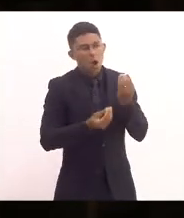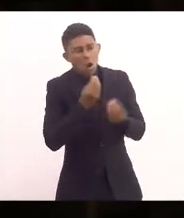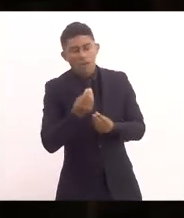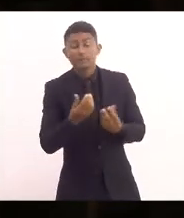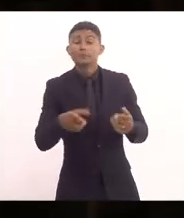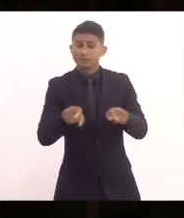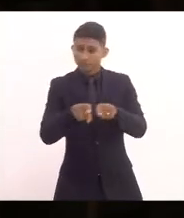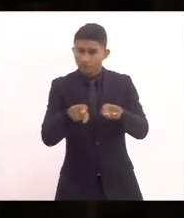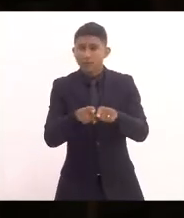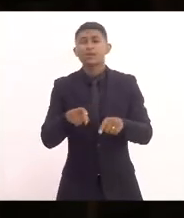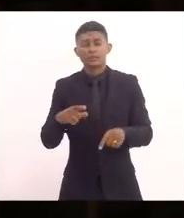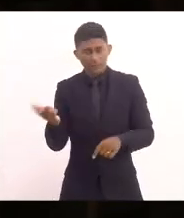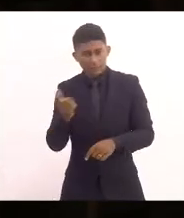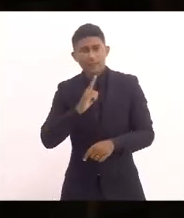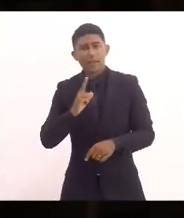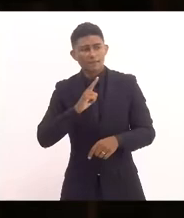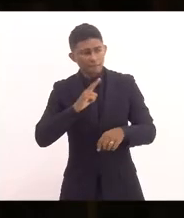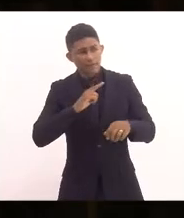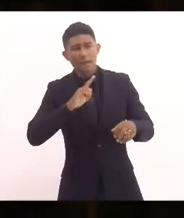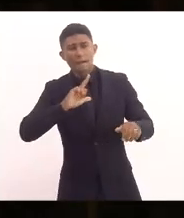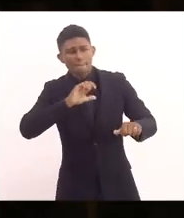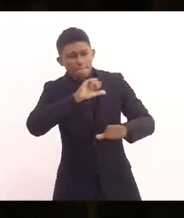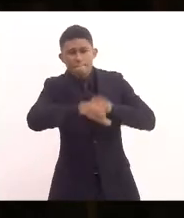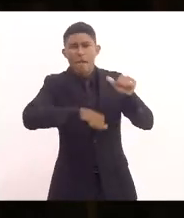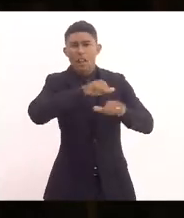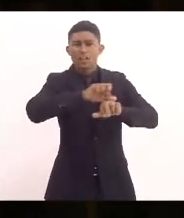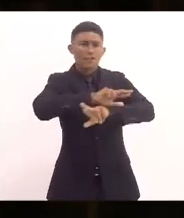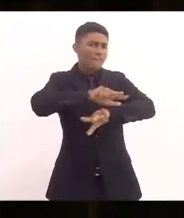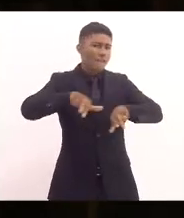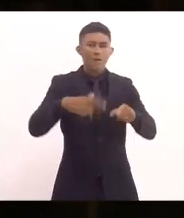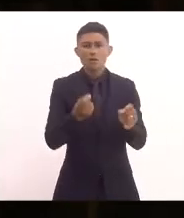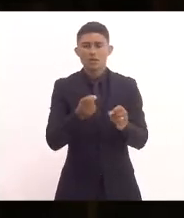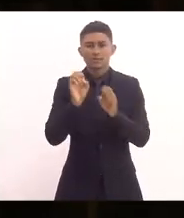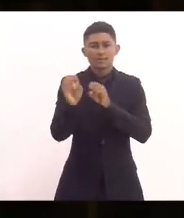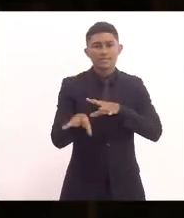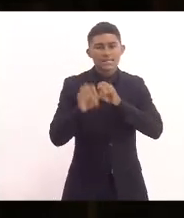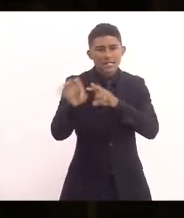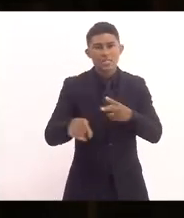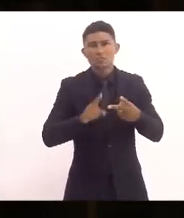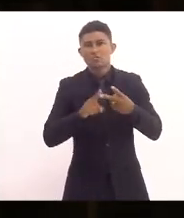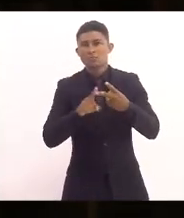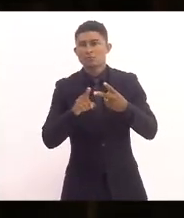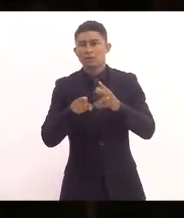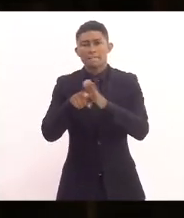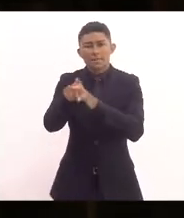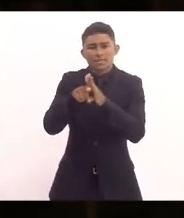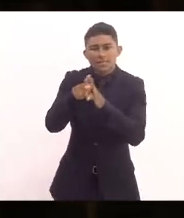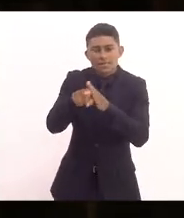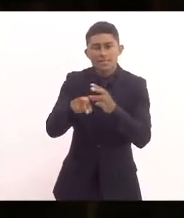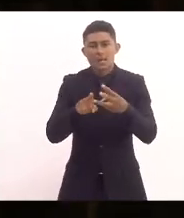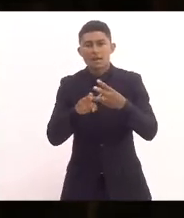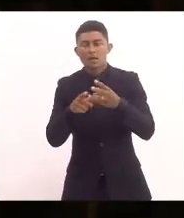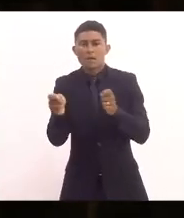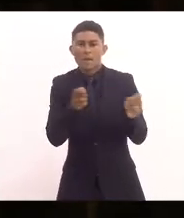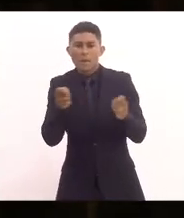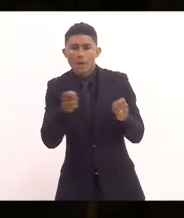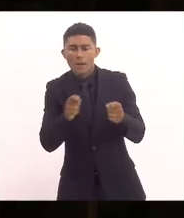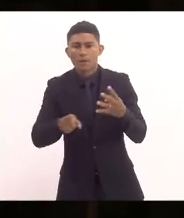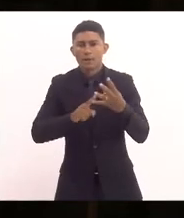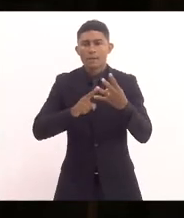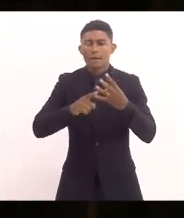vivenciadas modificações nas formas de ensinar, gerenciar, pesquisar, cuidar e participar